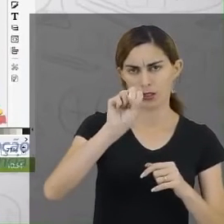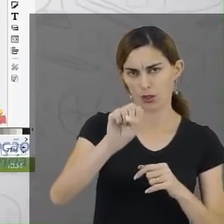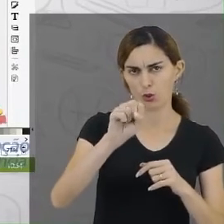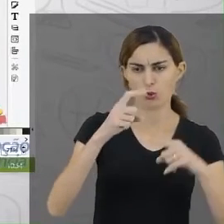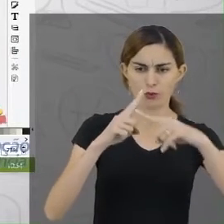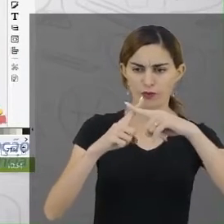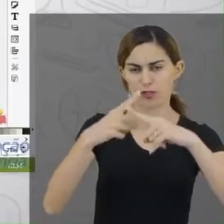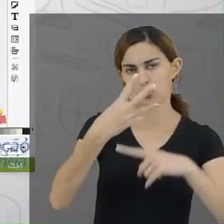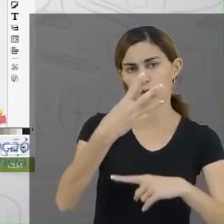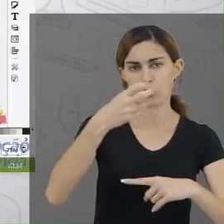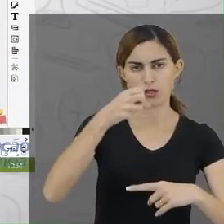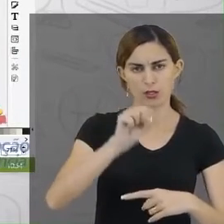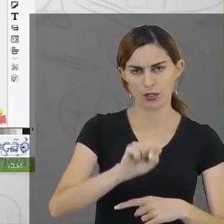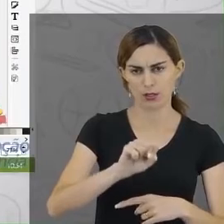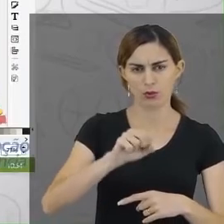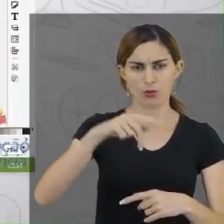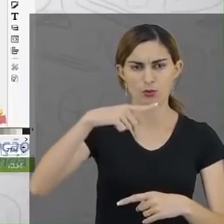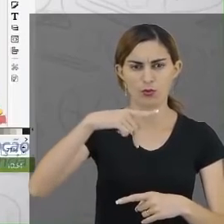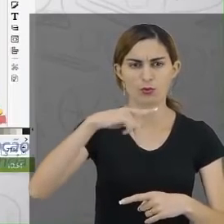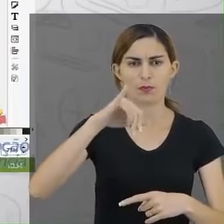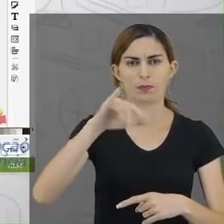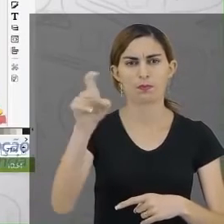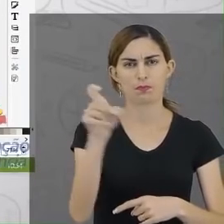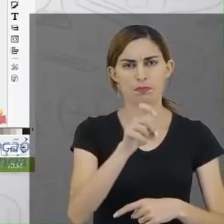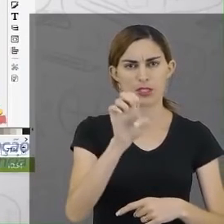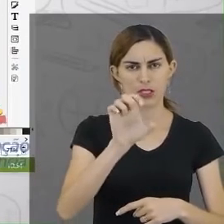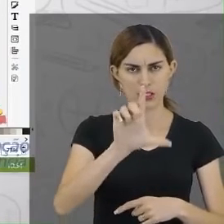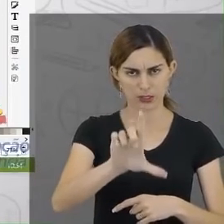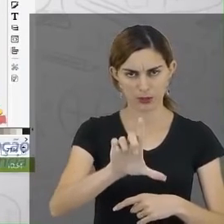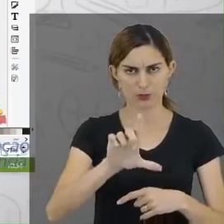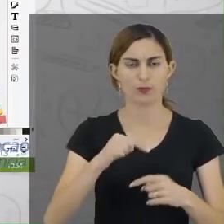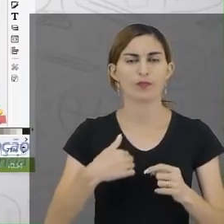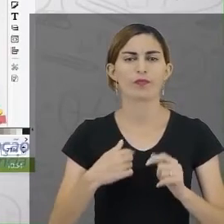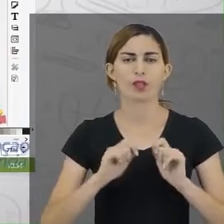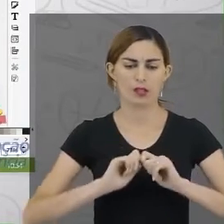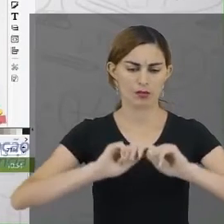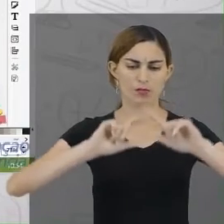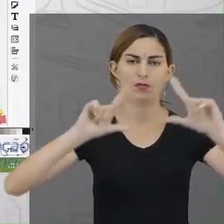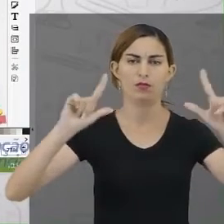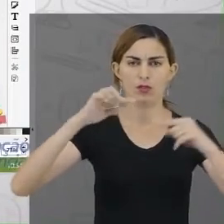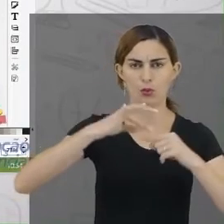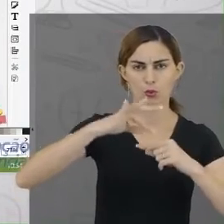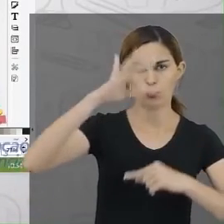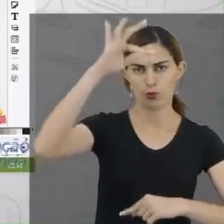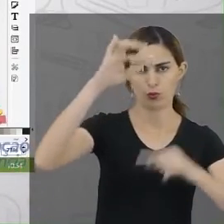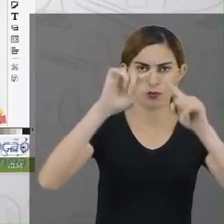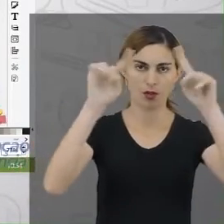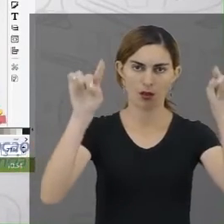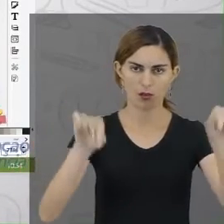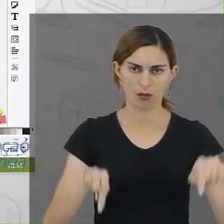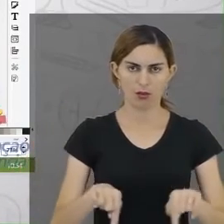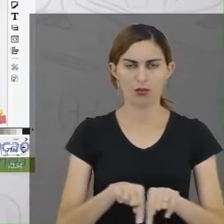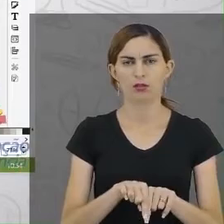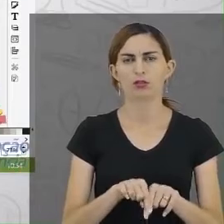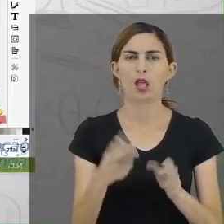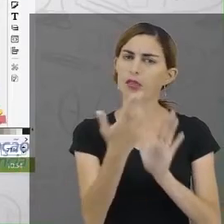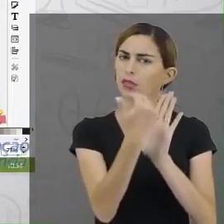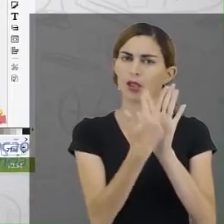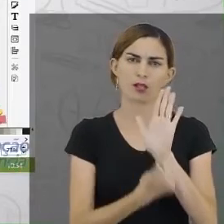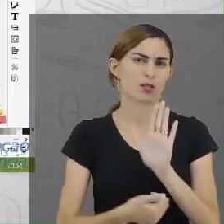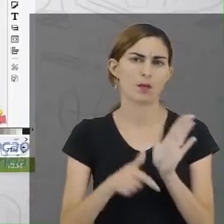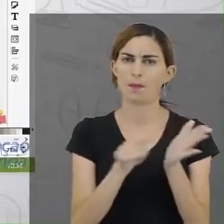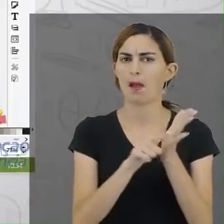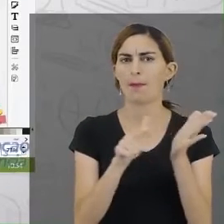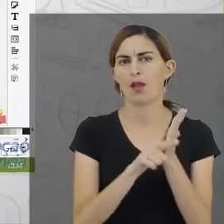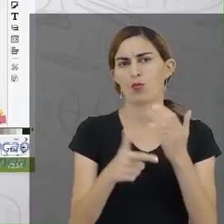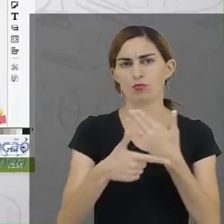por 48 pixels. Para isso, o Inkscape ele abre já num formato padrão para você desenhar, como se fosse uma